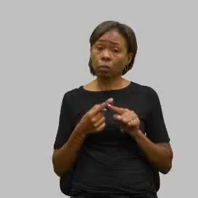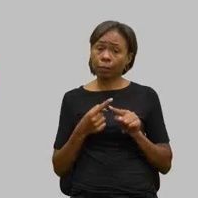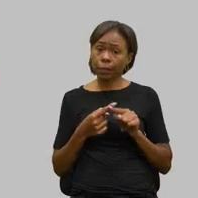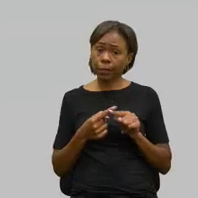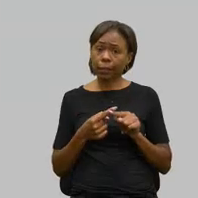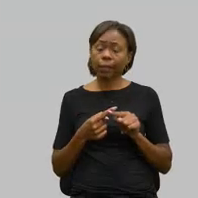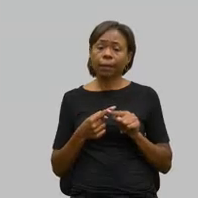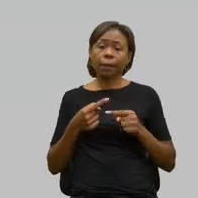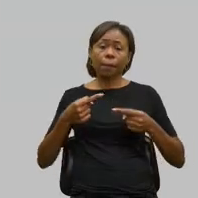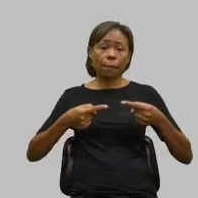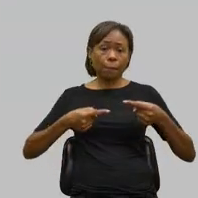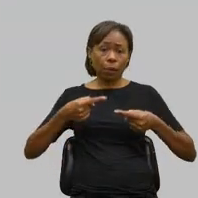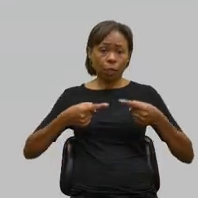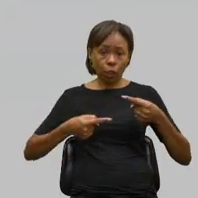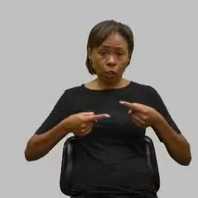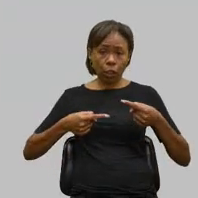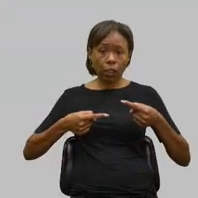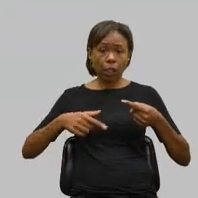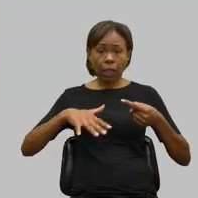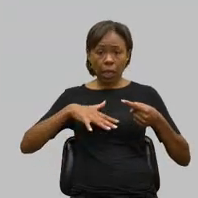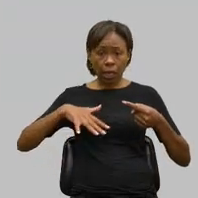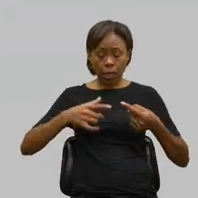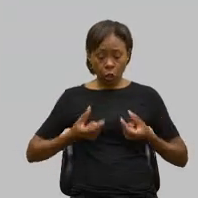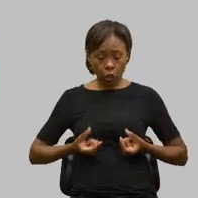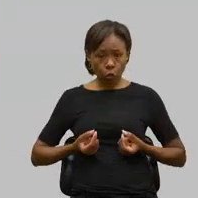política de oncologia da